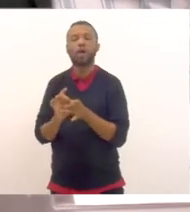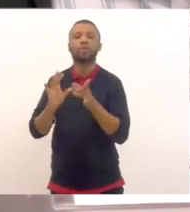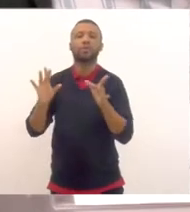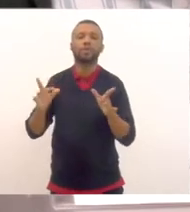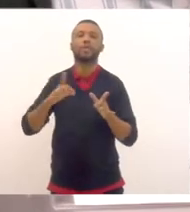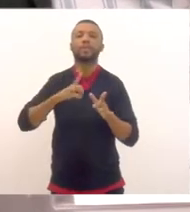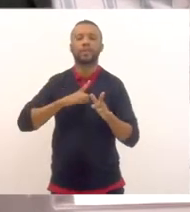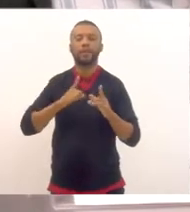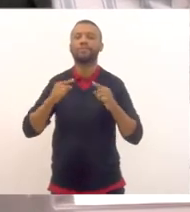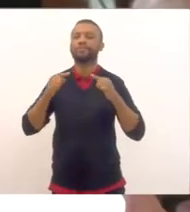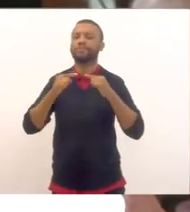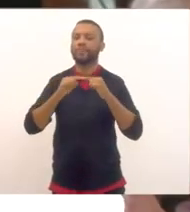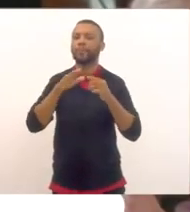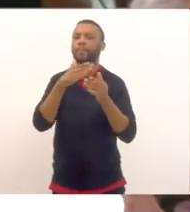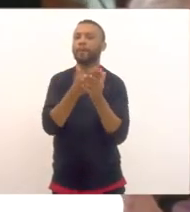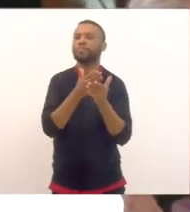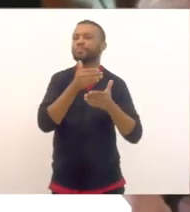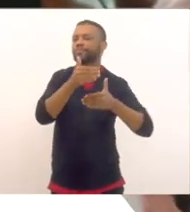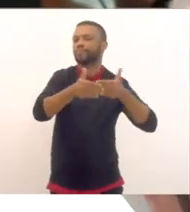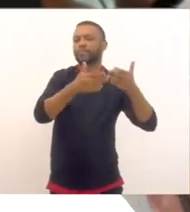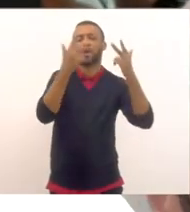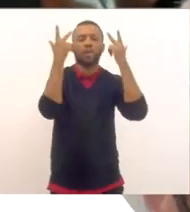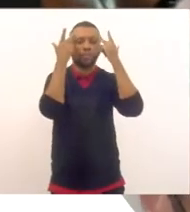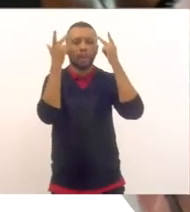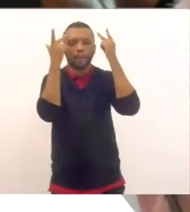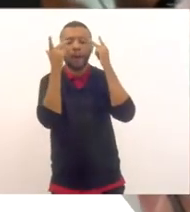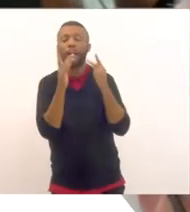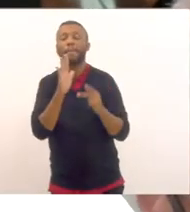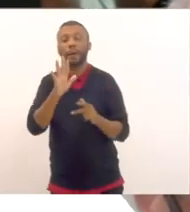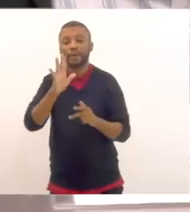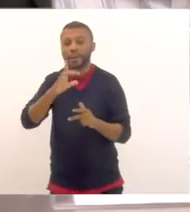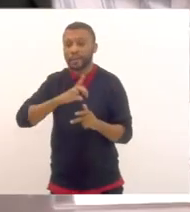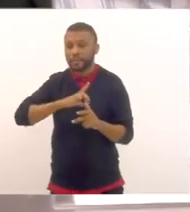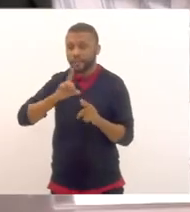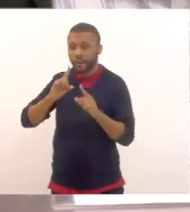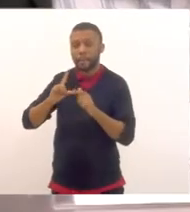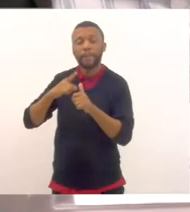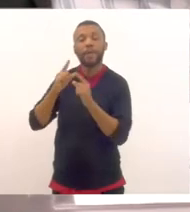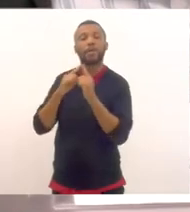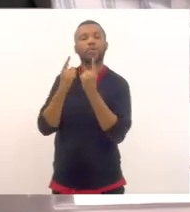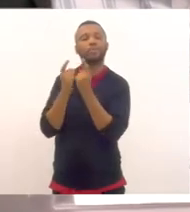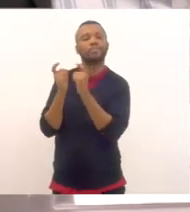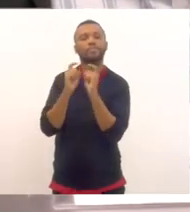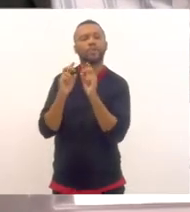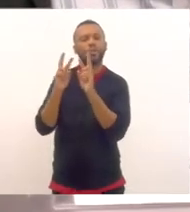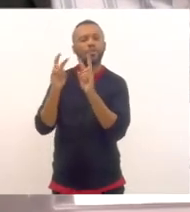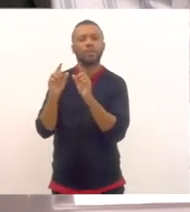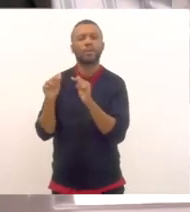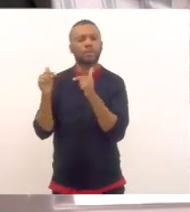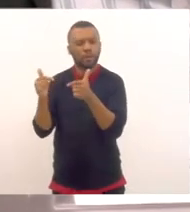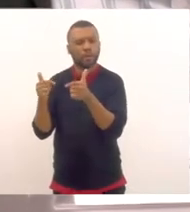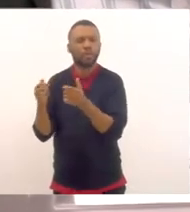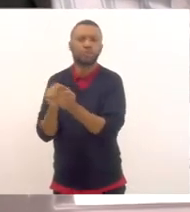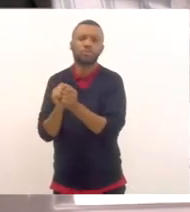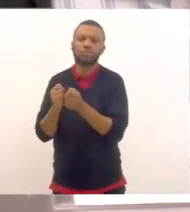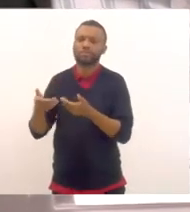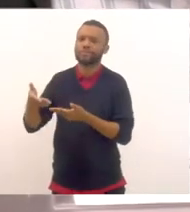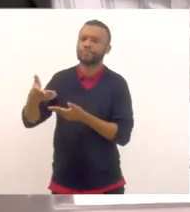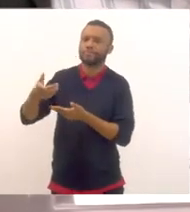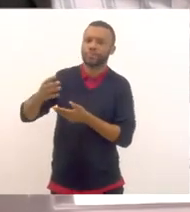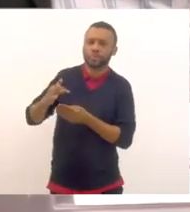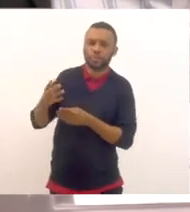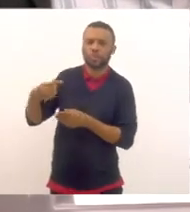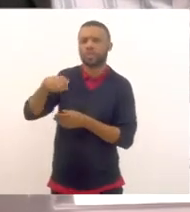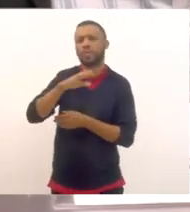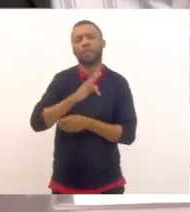da formalidade dos trâmites normais deve saber se já houve a primeira reunião e essa Força Tarefa por todos esses componentes